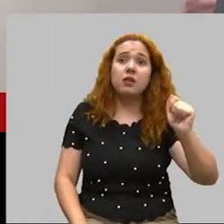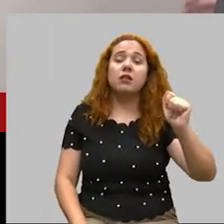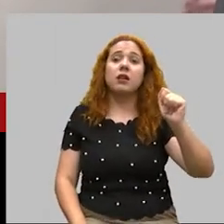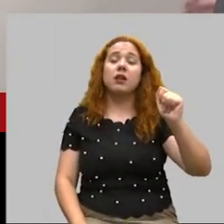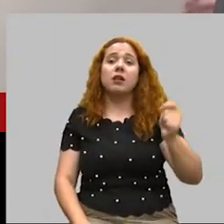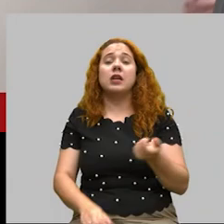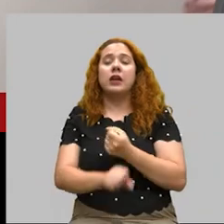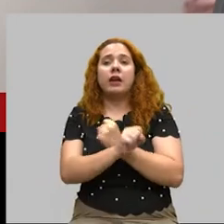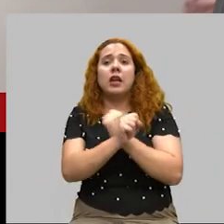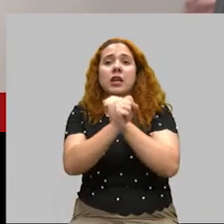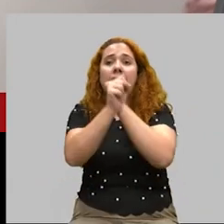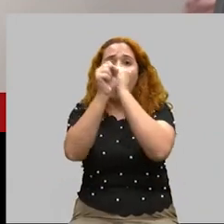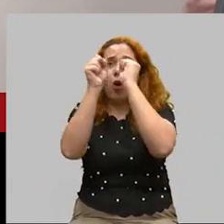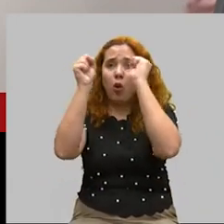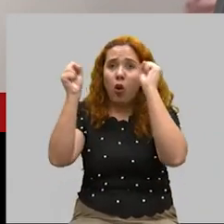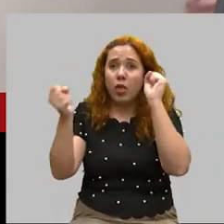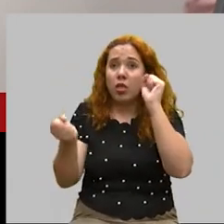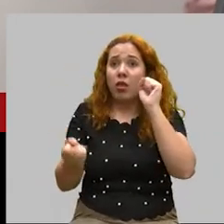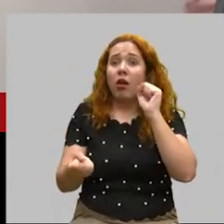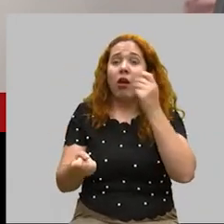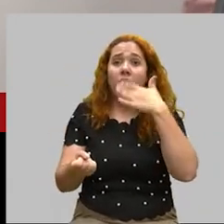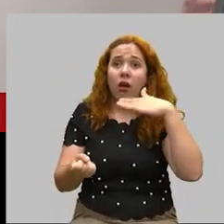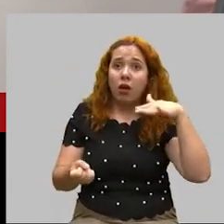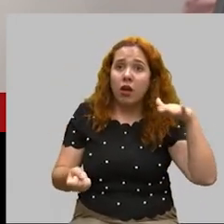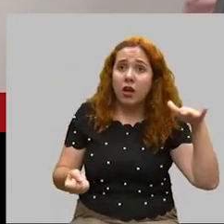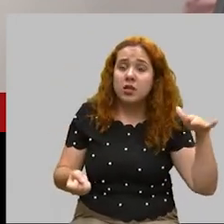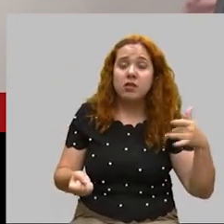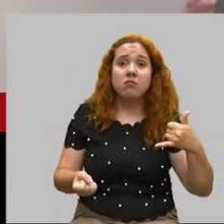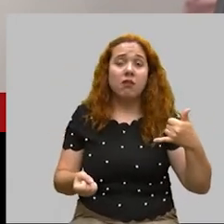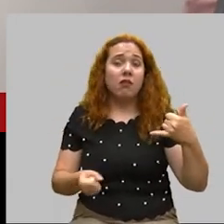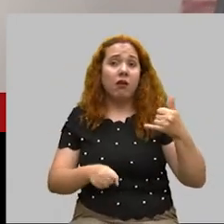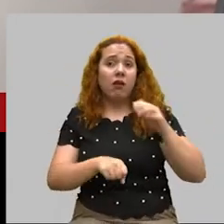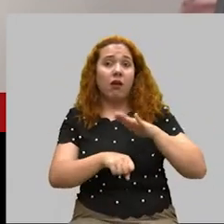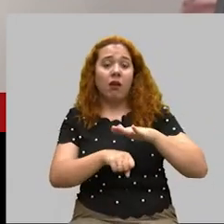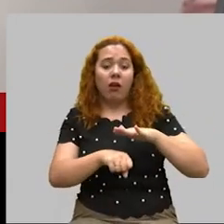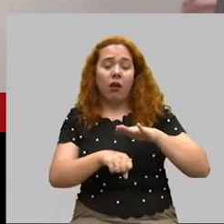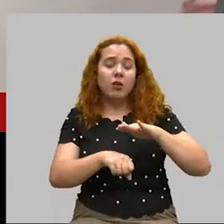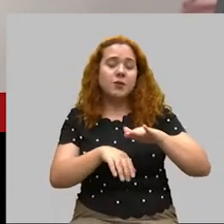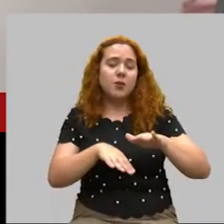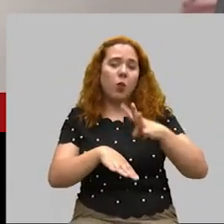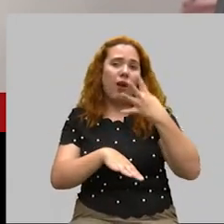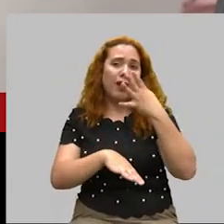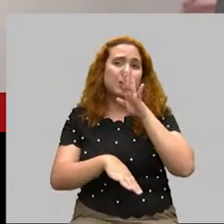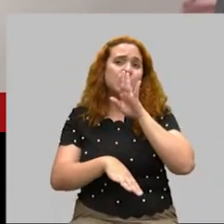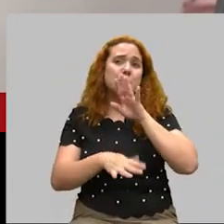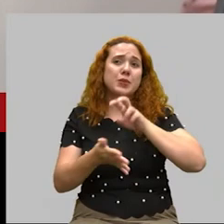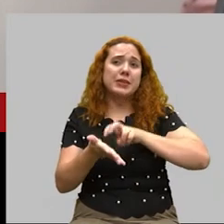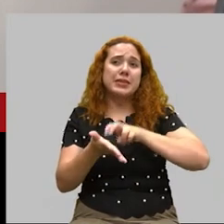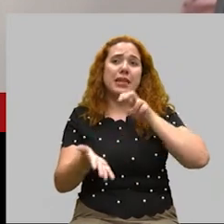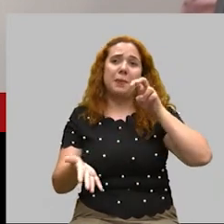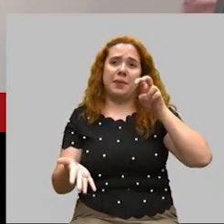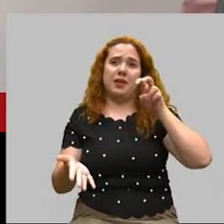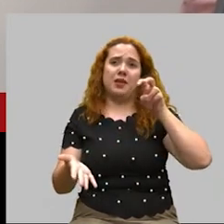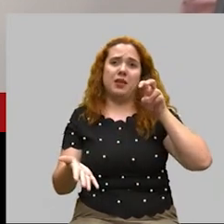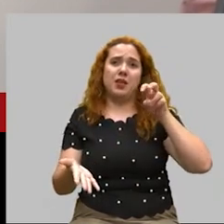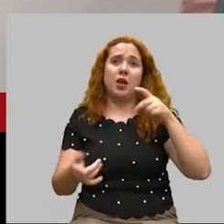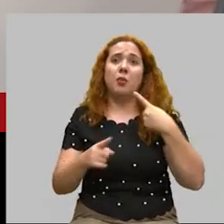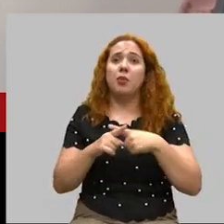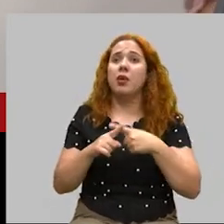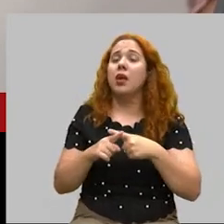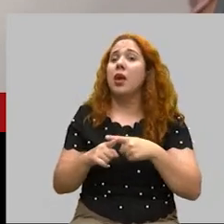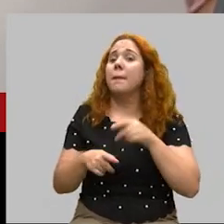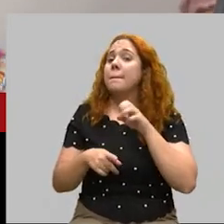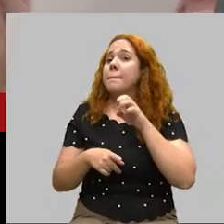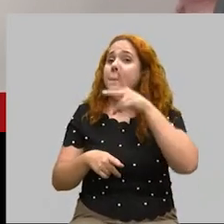às 4 horas da manhã para estudar porque a prefeitura estava fechando fechou 15 escolas do